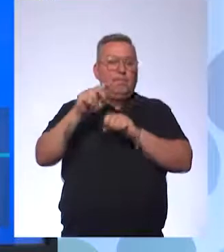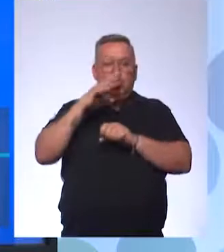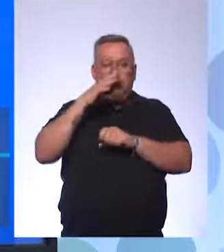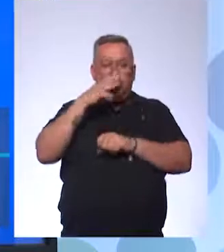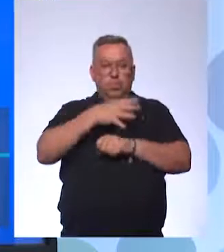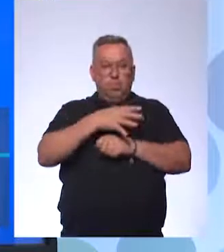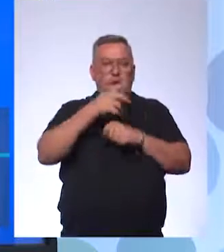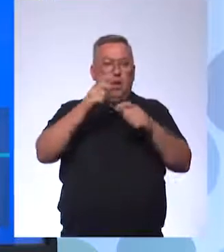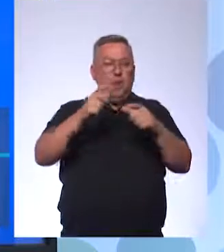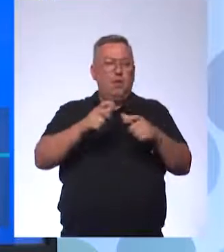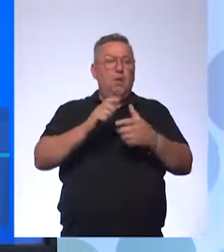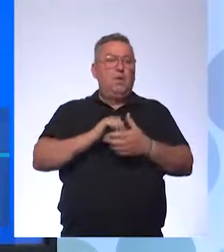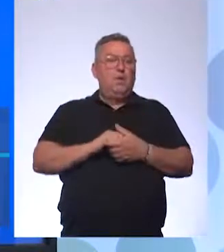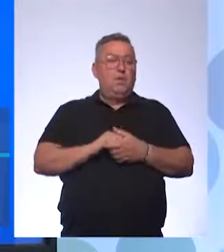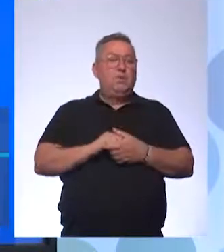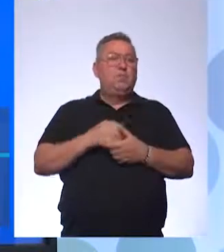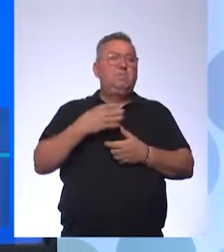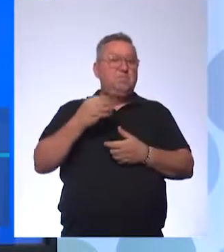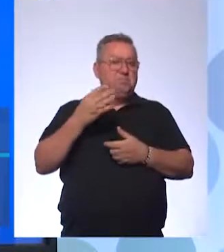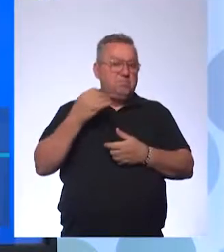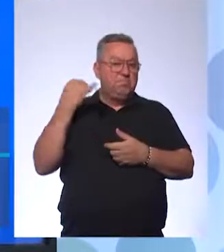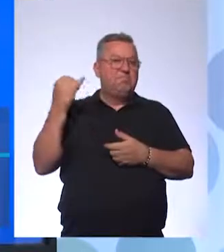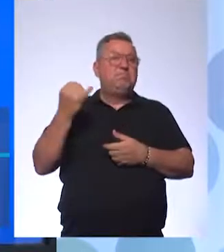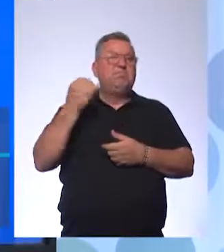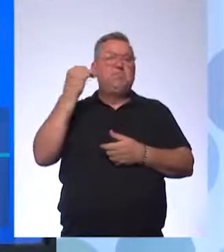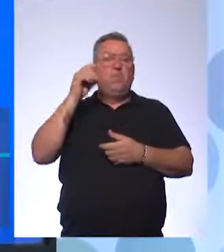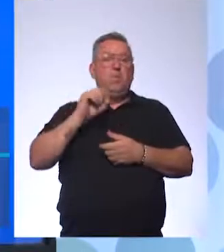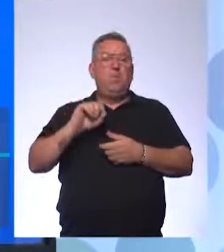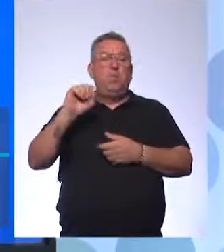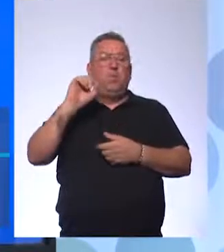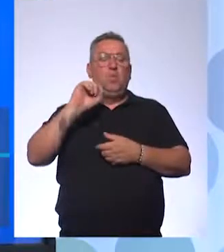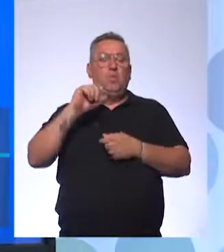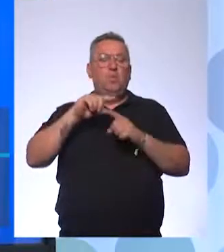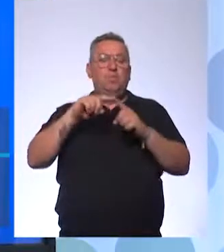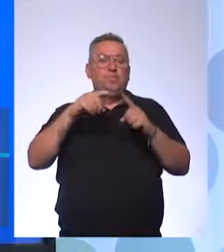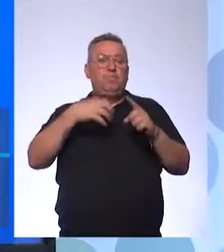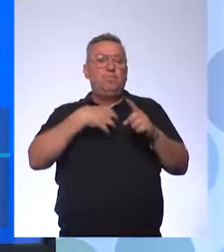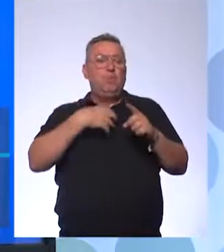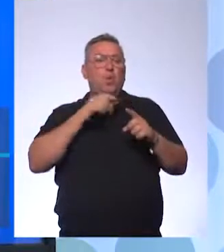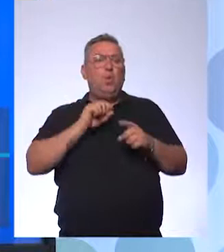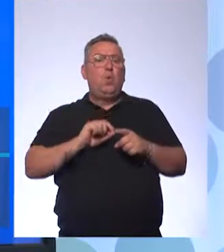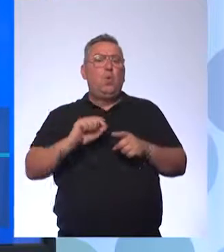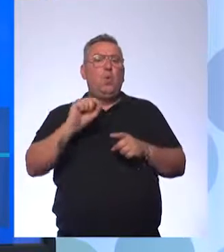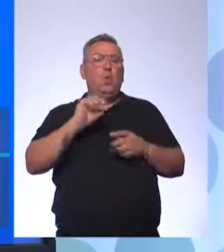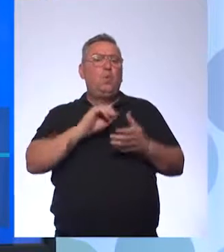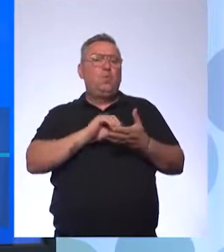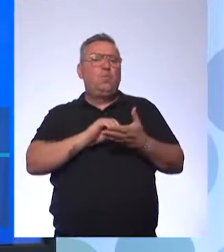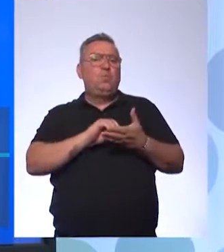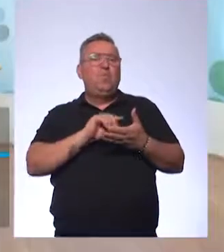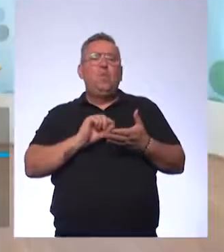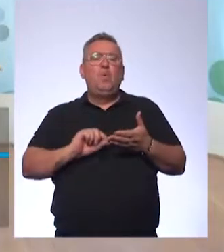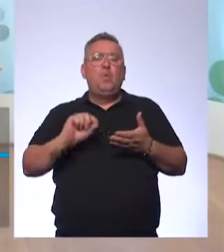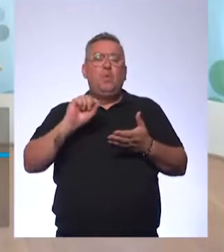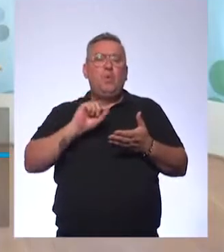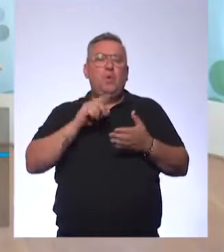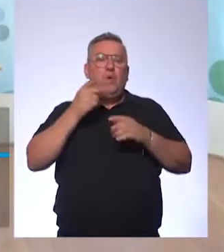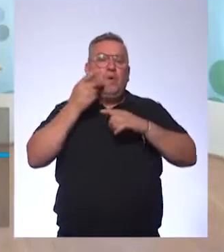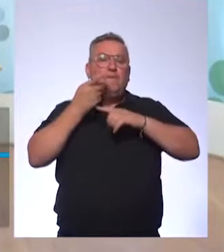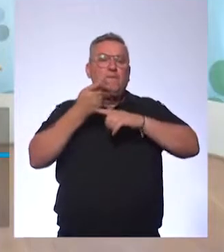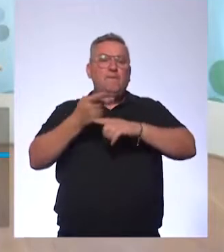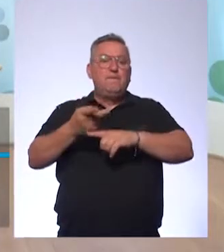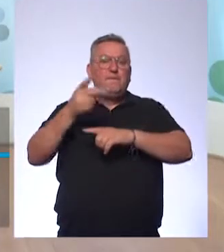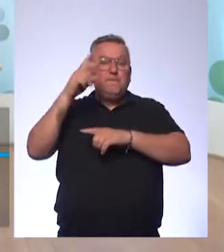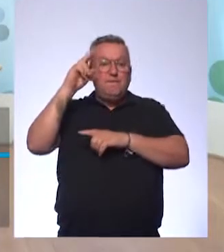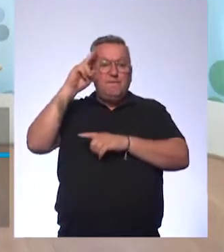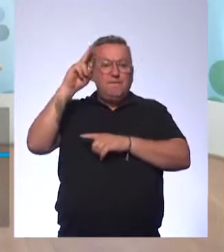condenados naquele local. Muito importante. Eu sinto muita falta também, sabe do que, professora Janaína? Da visita histórica ao